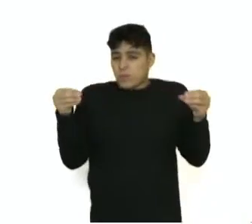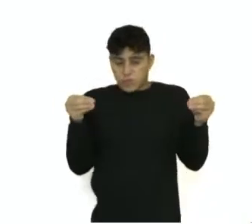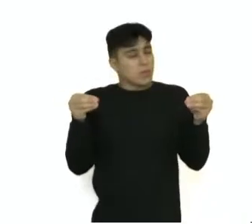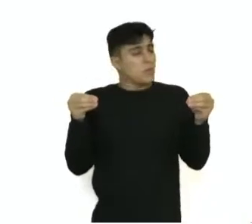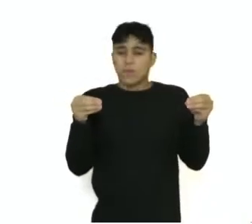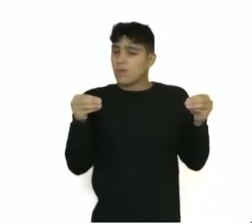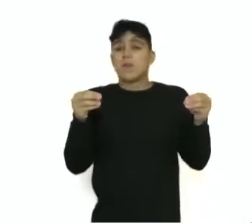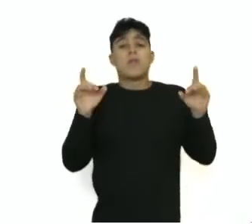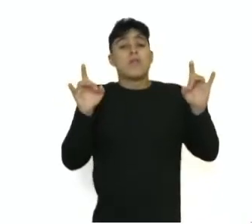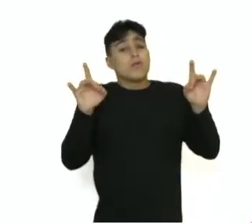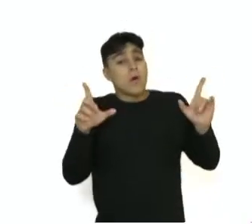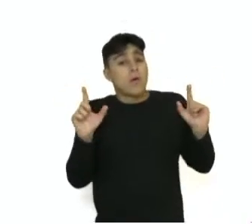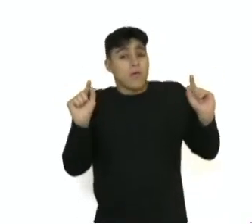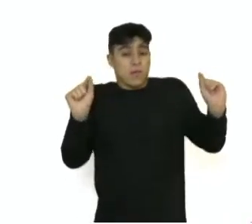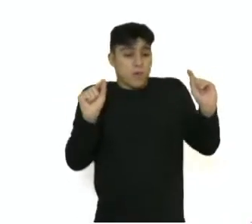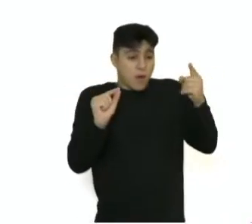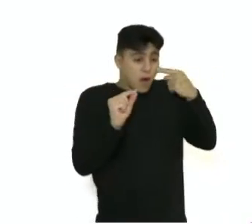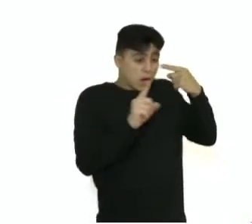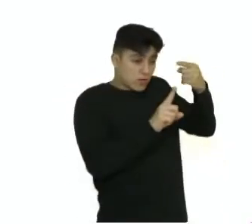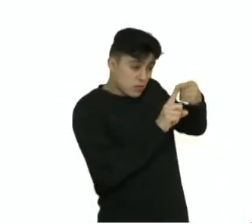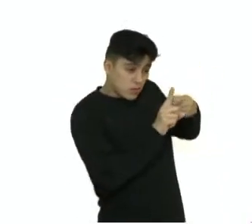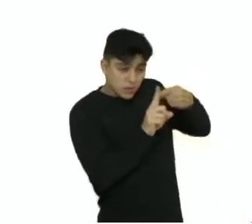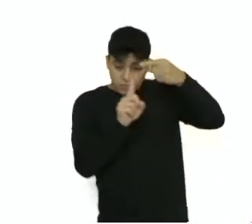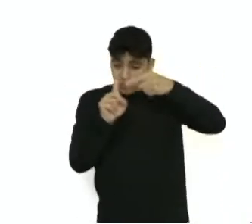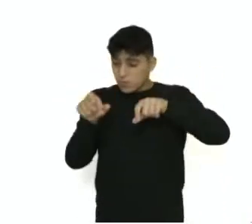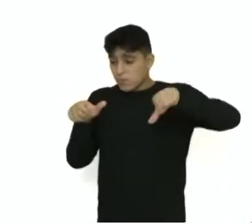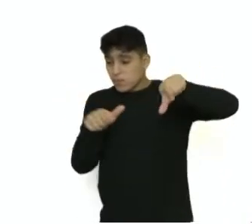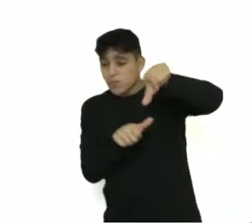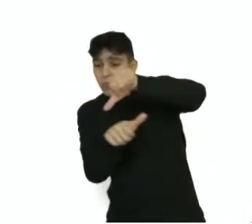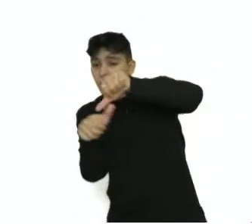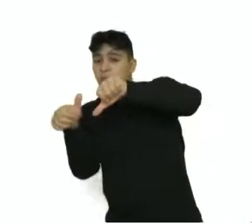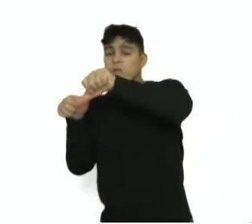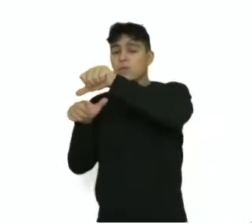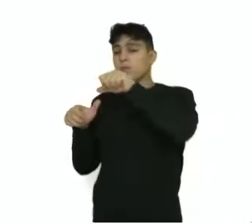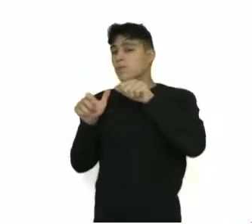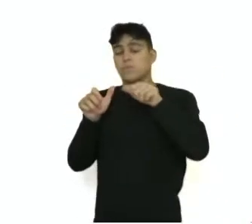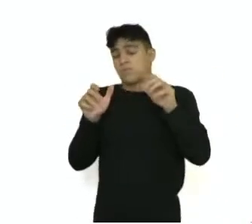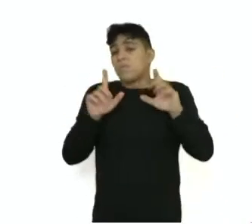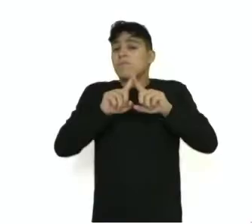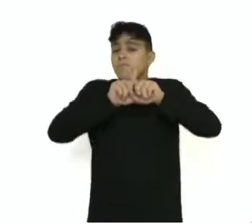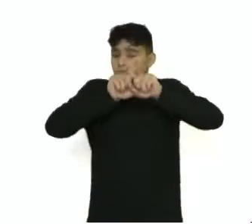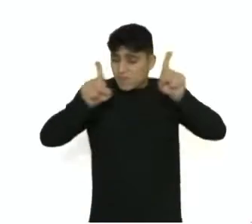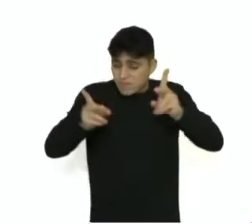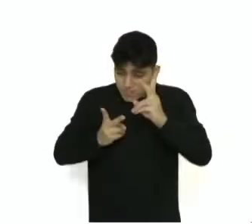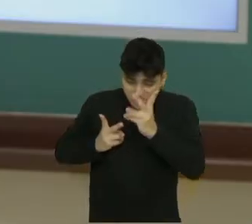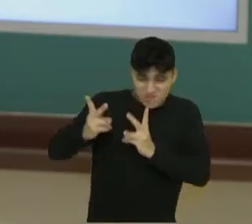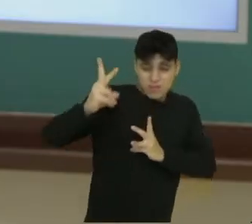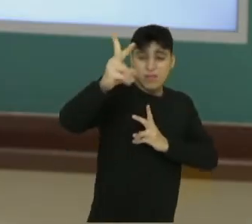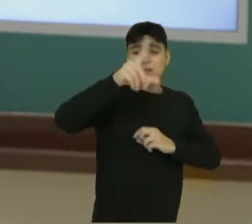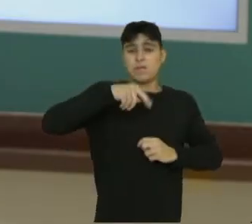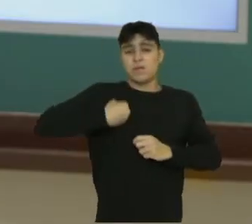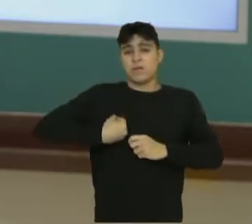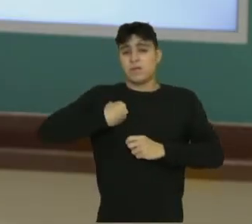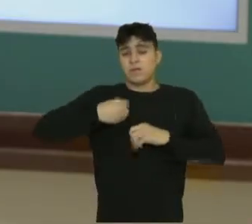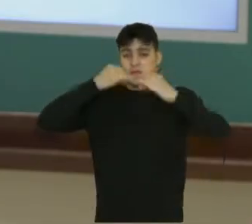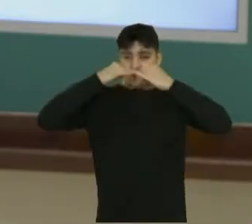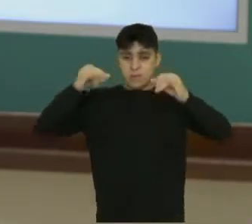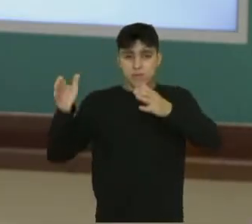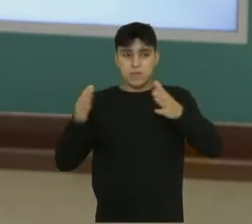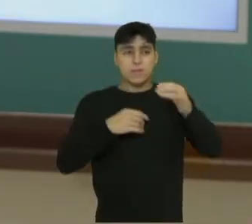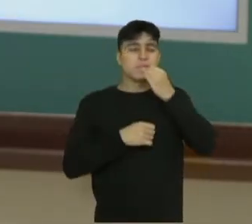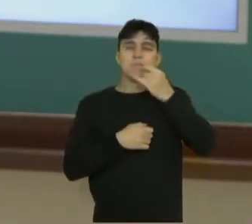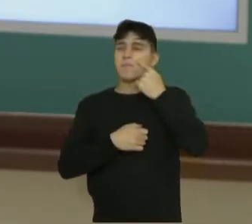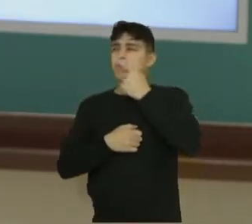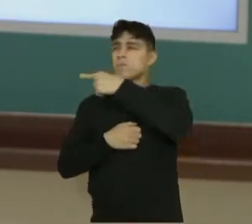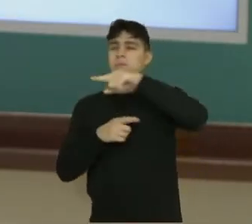alternada entre tipos, sem exceção. Então, aqui nós temos alguns exemplos sobre energia. Né? Nós temos os painéis